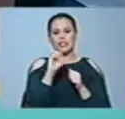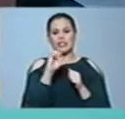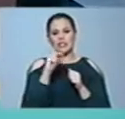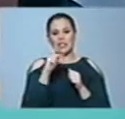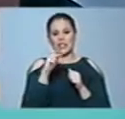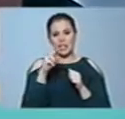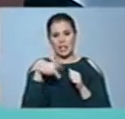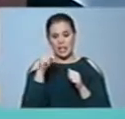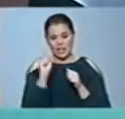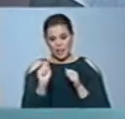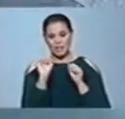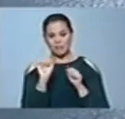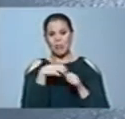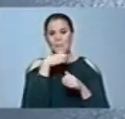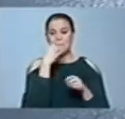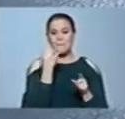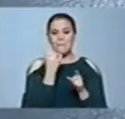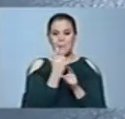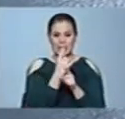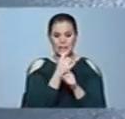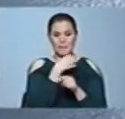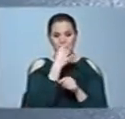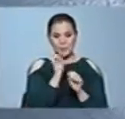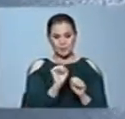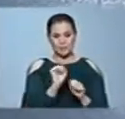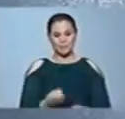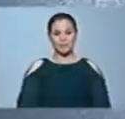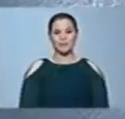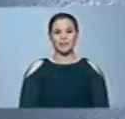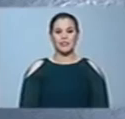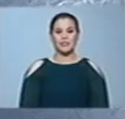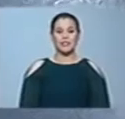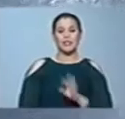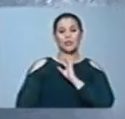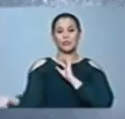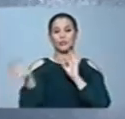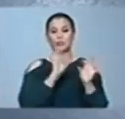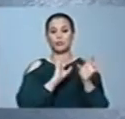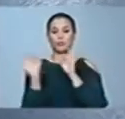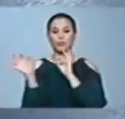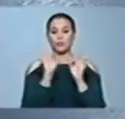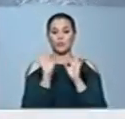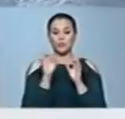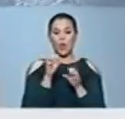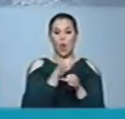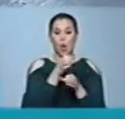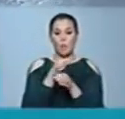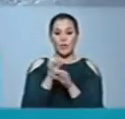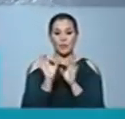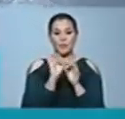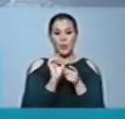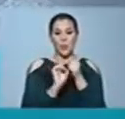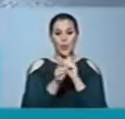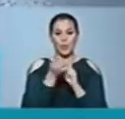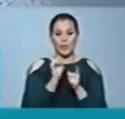aceitar e para fazer estas significa que o mais sagrados mofo em copinhos vamos necessitar em primeiro